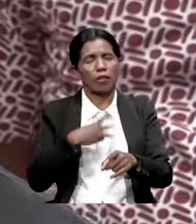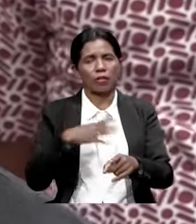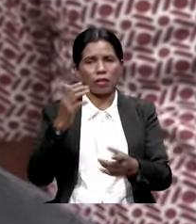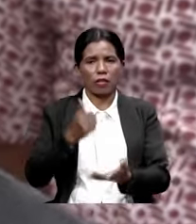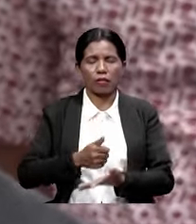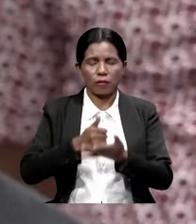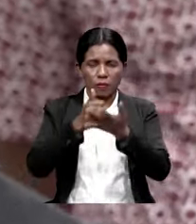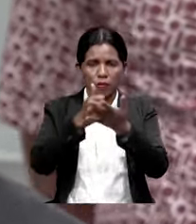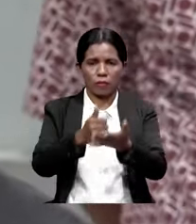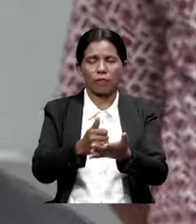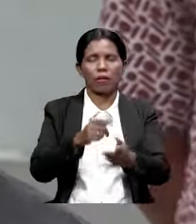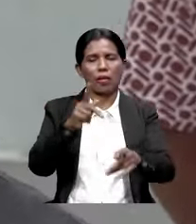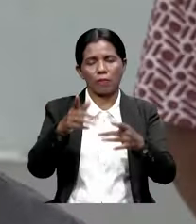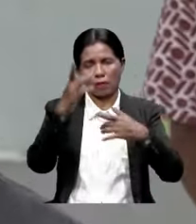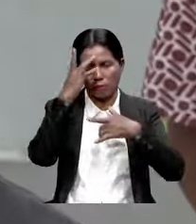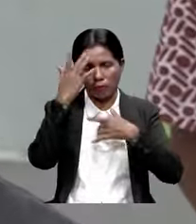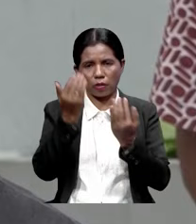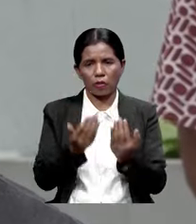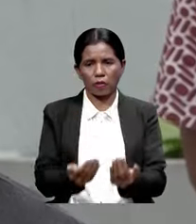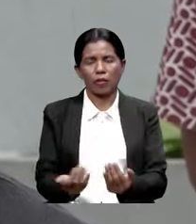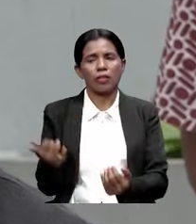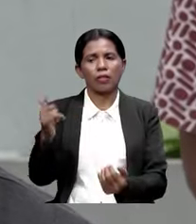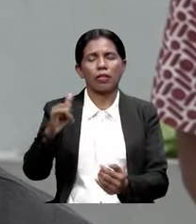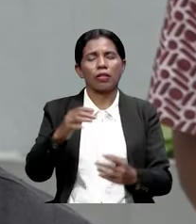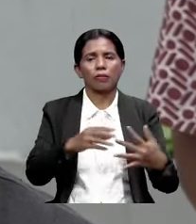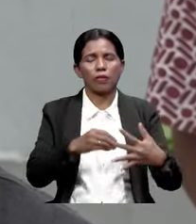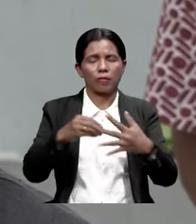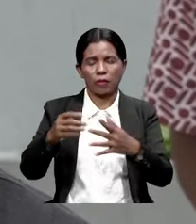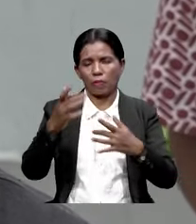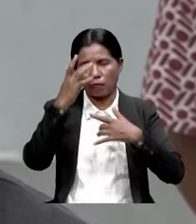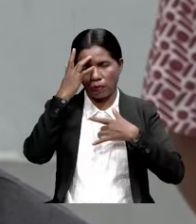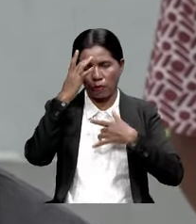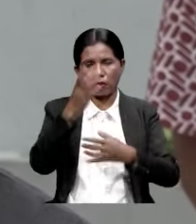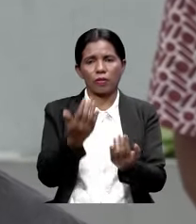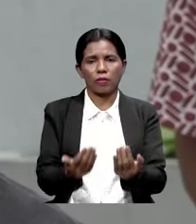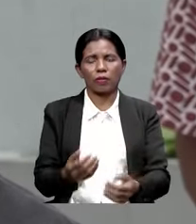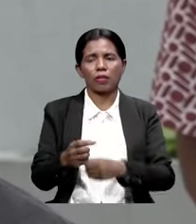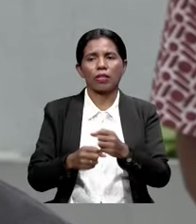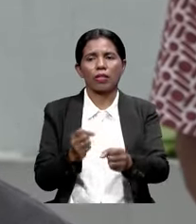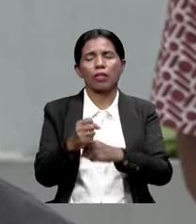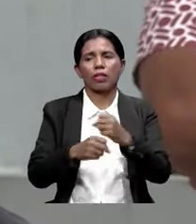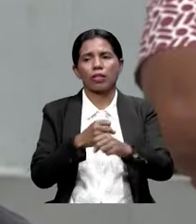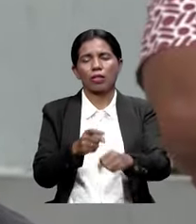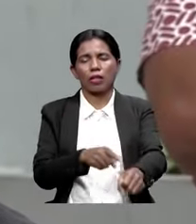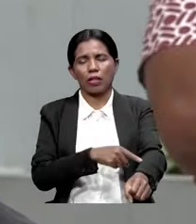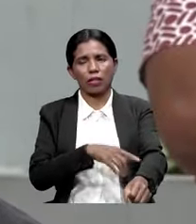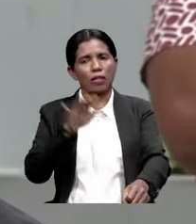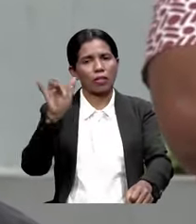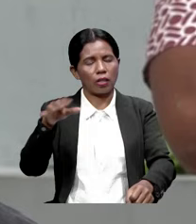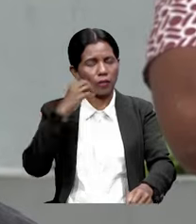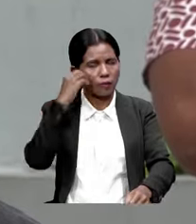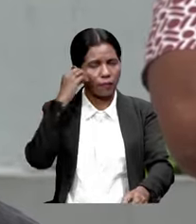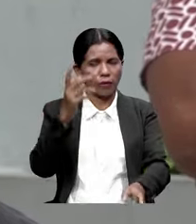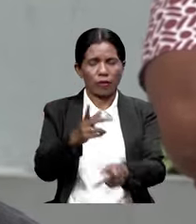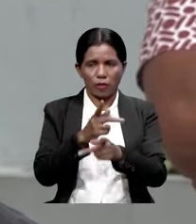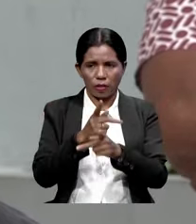halo tratamento ba ema moras crônico sira. Liu-liu ba sira nebema com condição grave tina naru no hela de tiha uma. Então cuidado paliativo